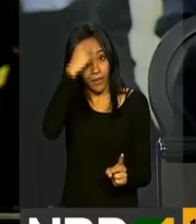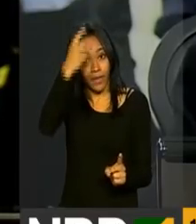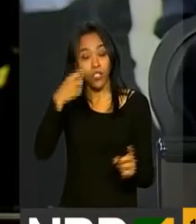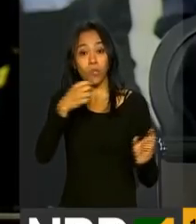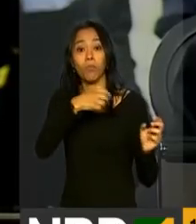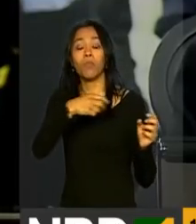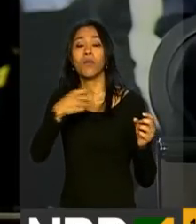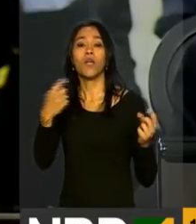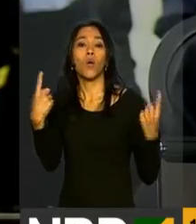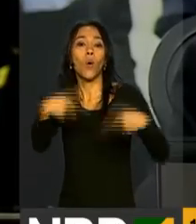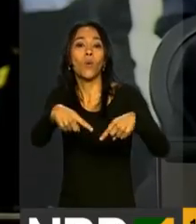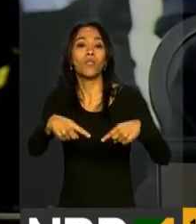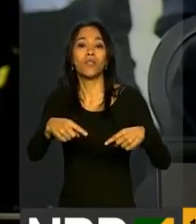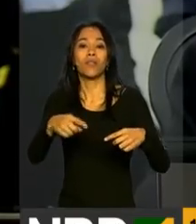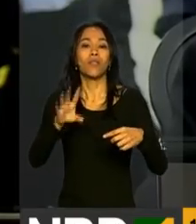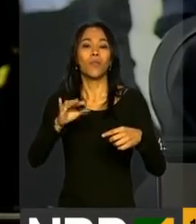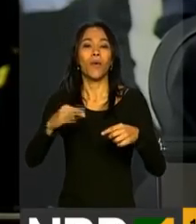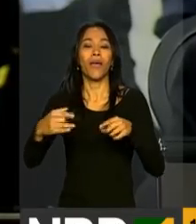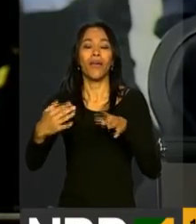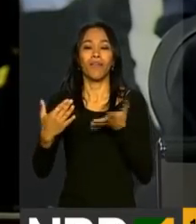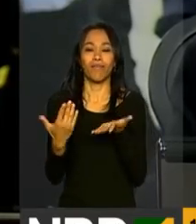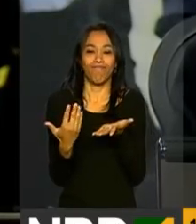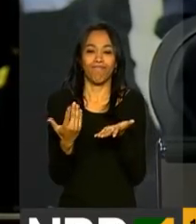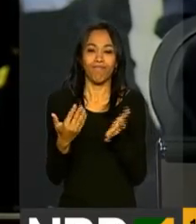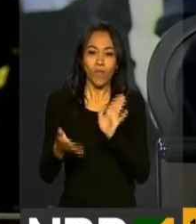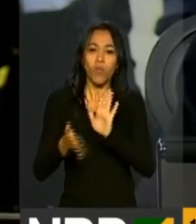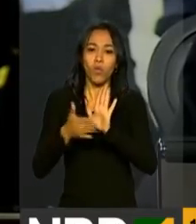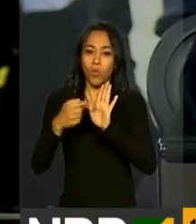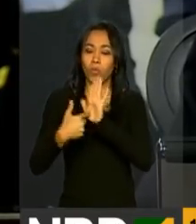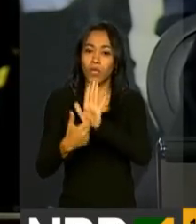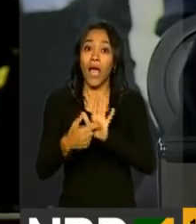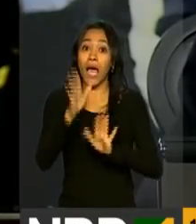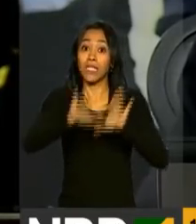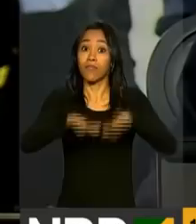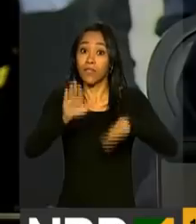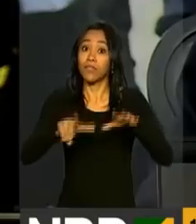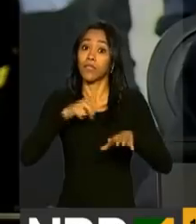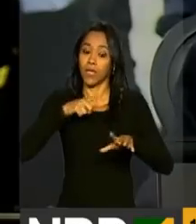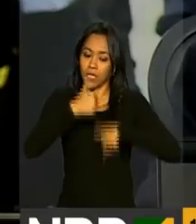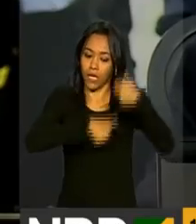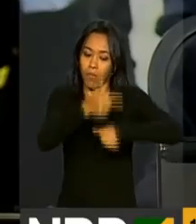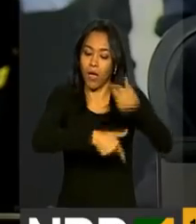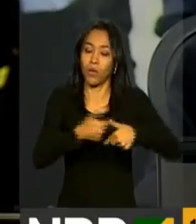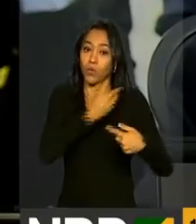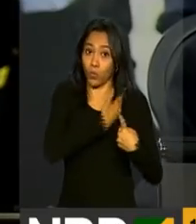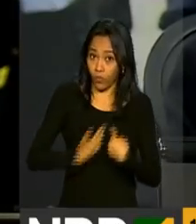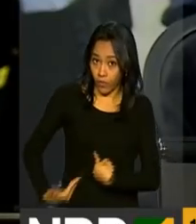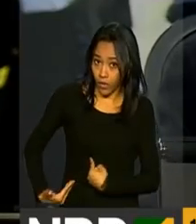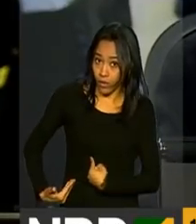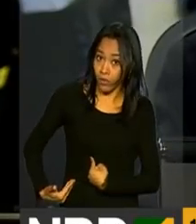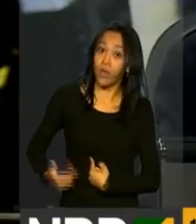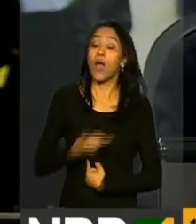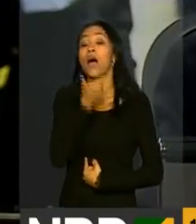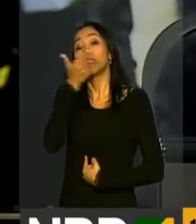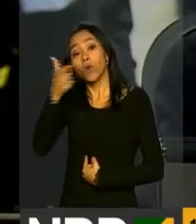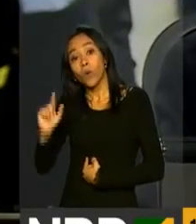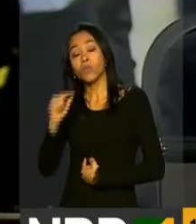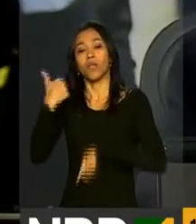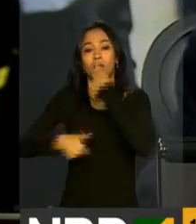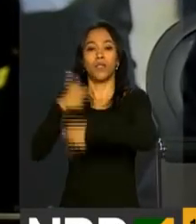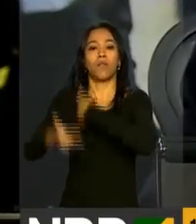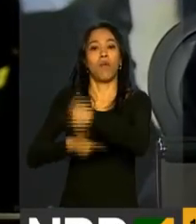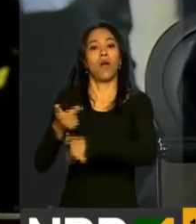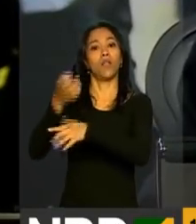apontando porque muitas e muitas vezes as ações são ações do governo outras vezes são ações do estado